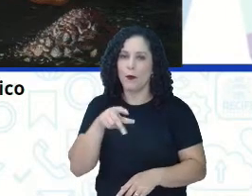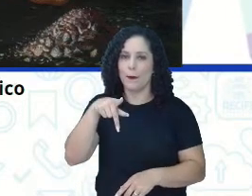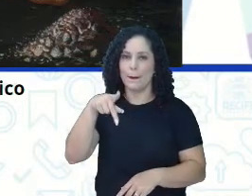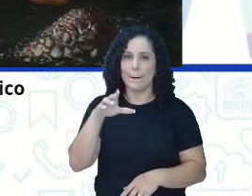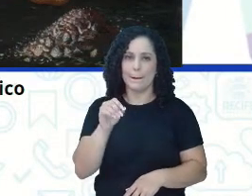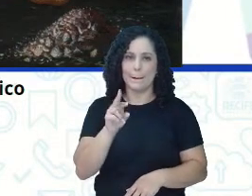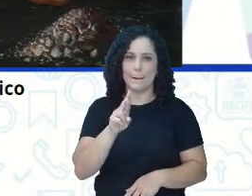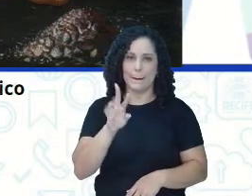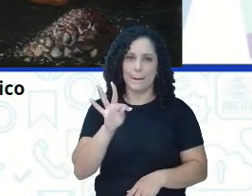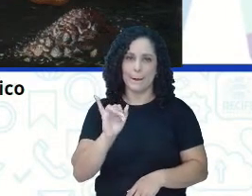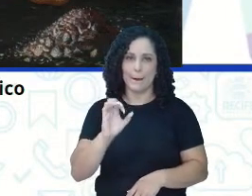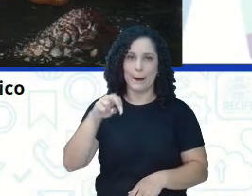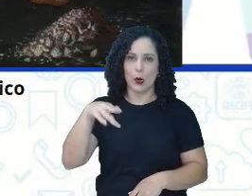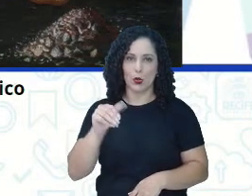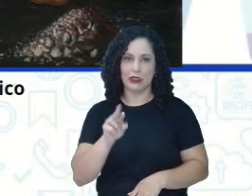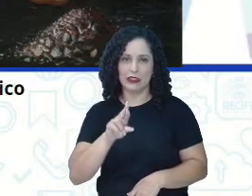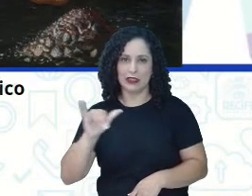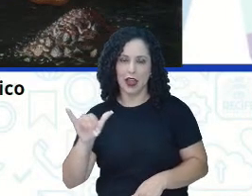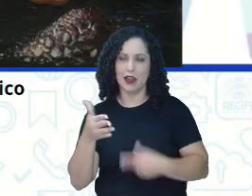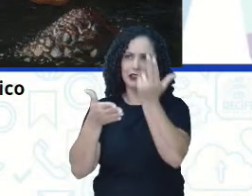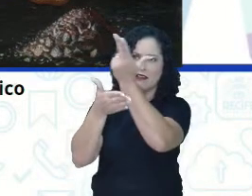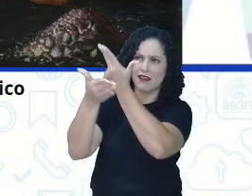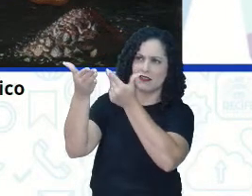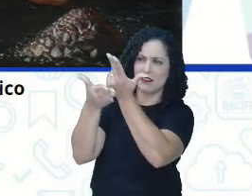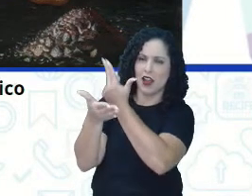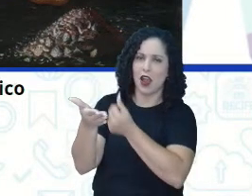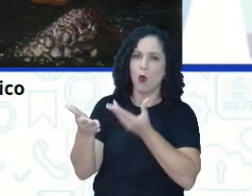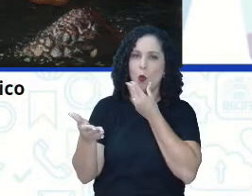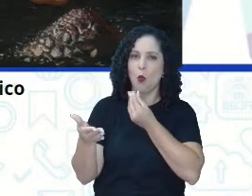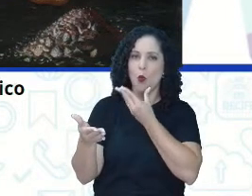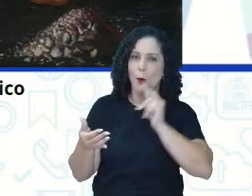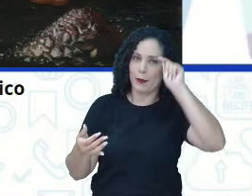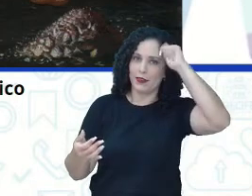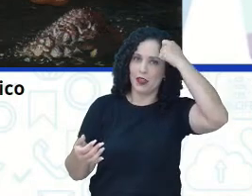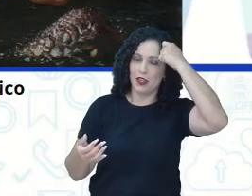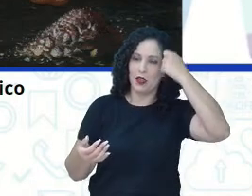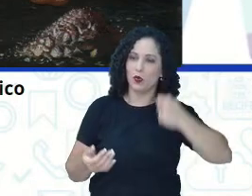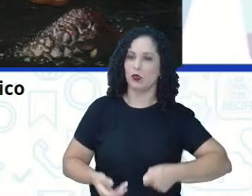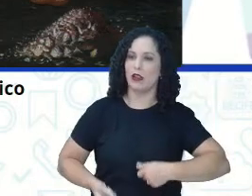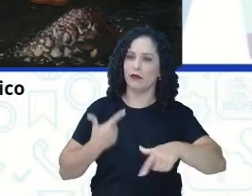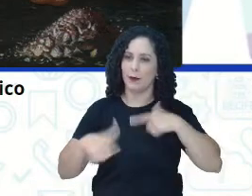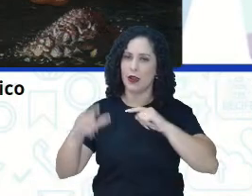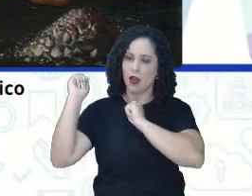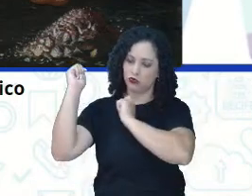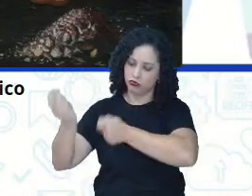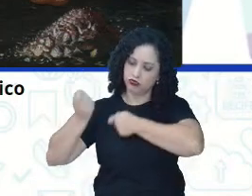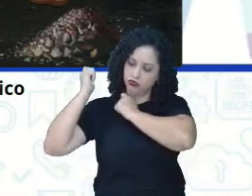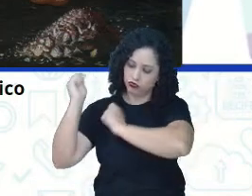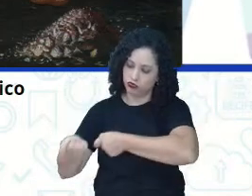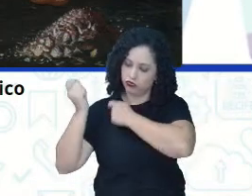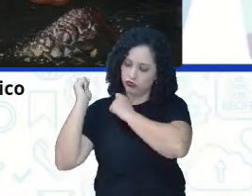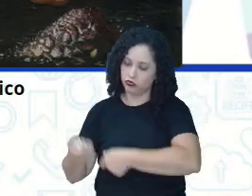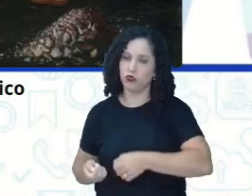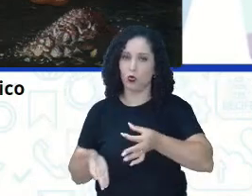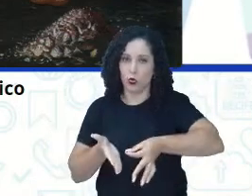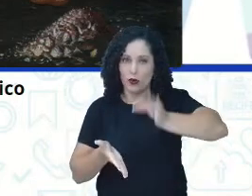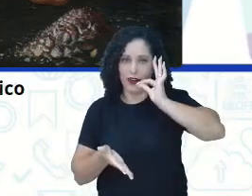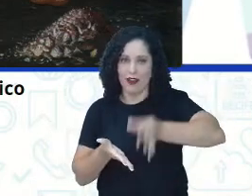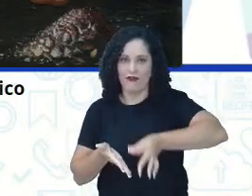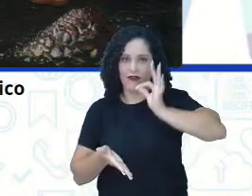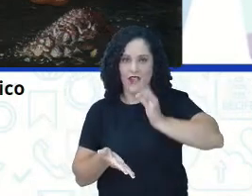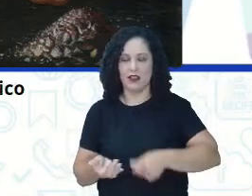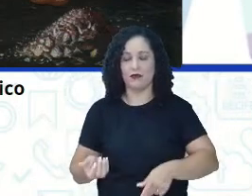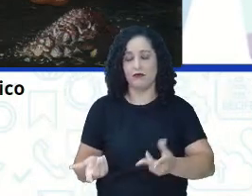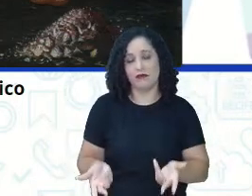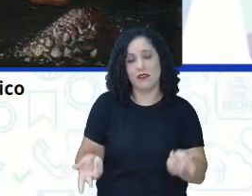lavrador de café, não é, um personagem negro nos cafezais de São Paulo, que inclusive Em São